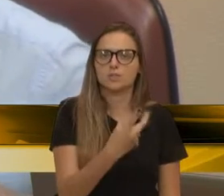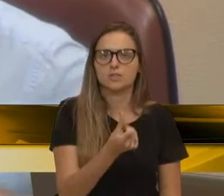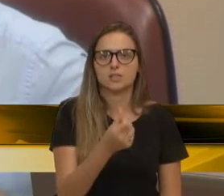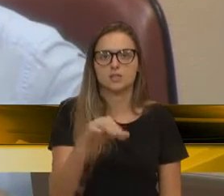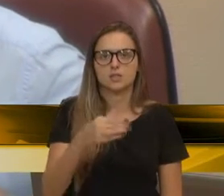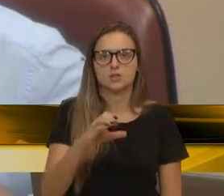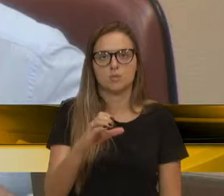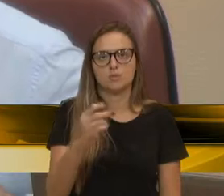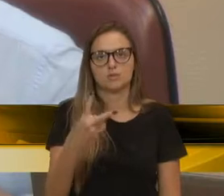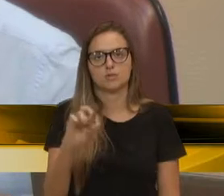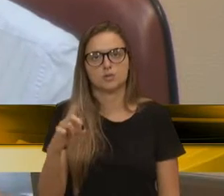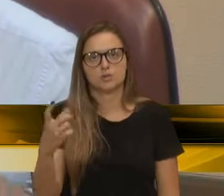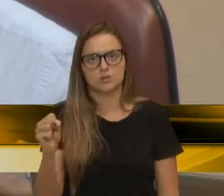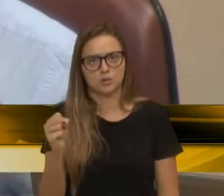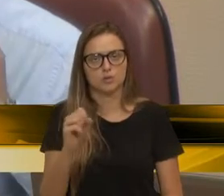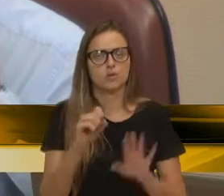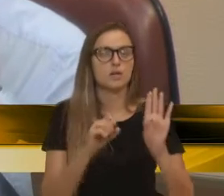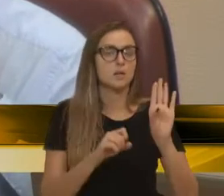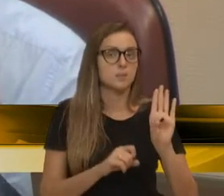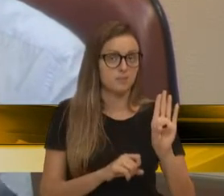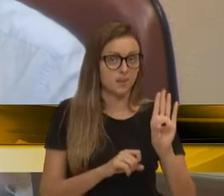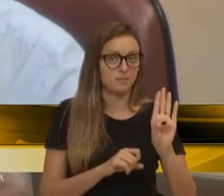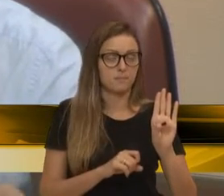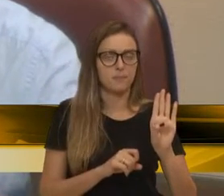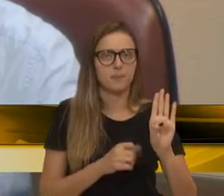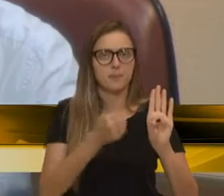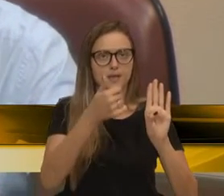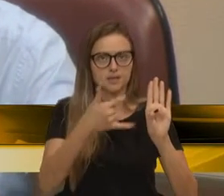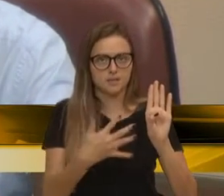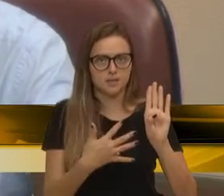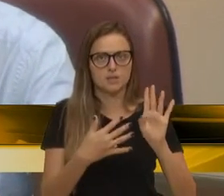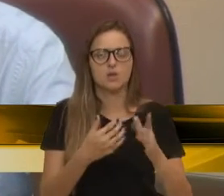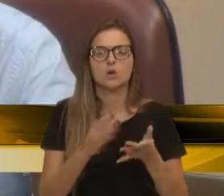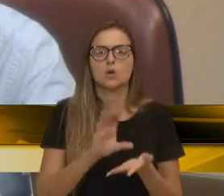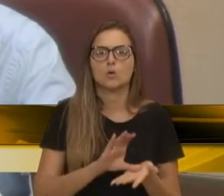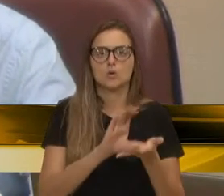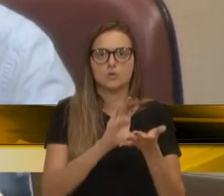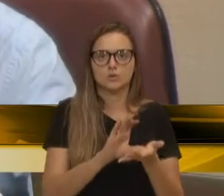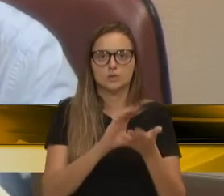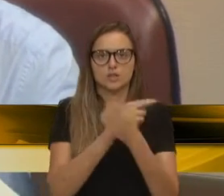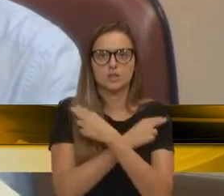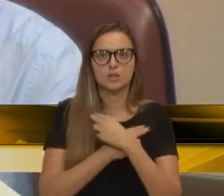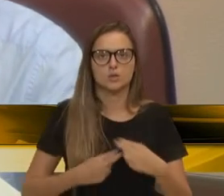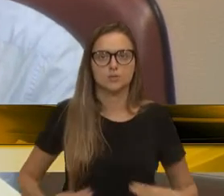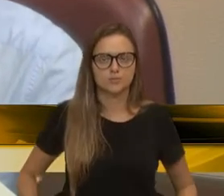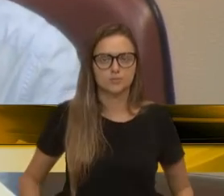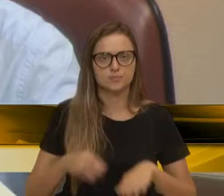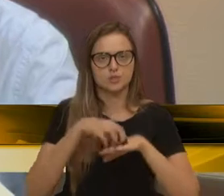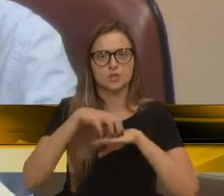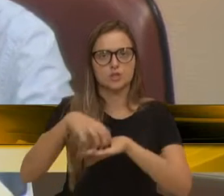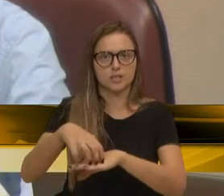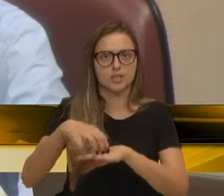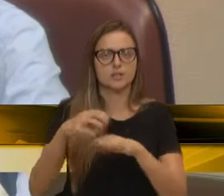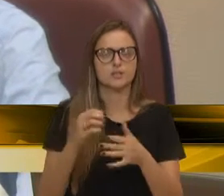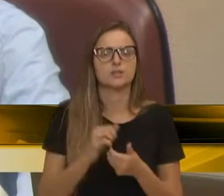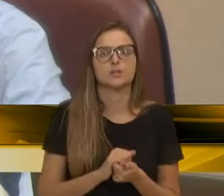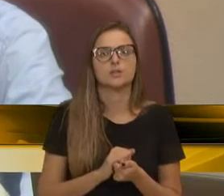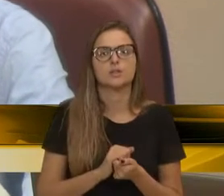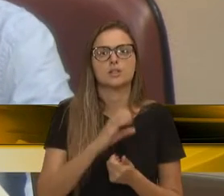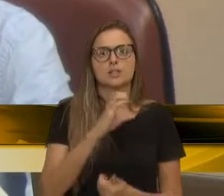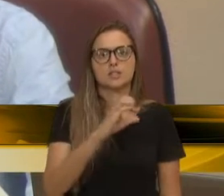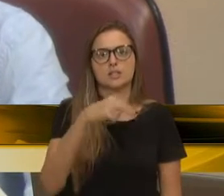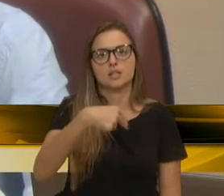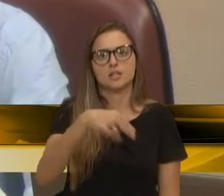letra b o conselho municipal de trânsito o conselho municipal de trânsito e transportes imtt